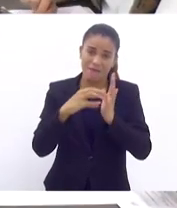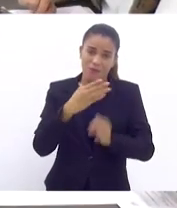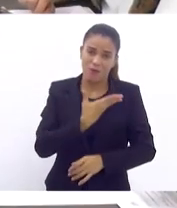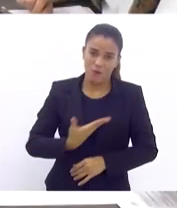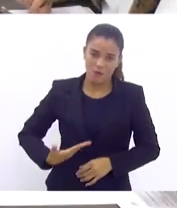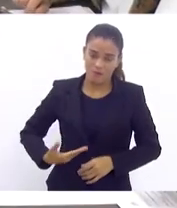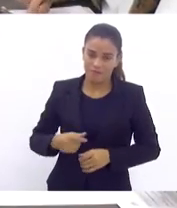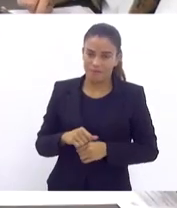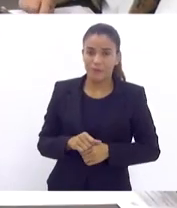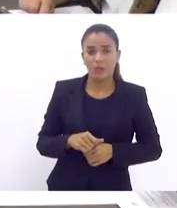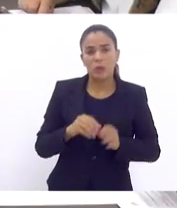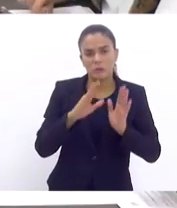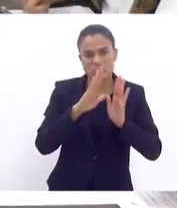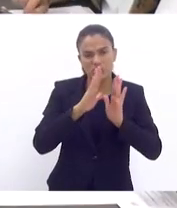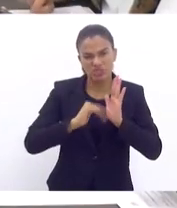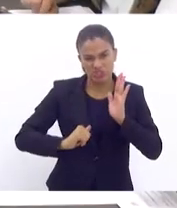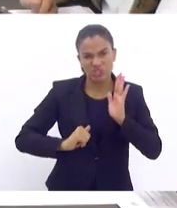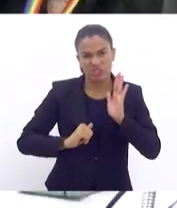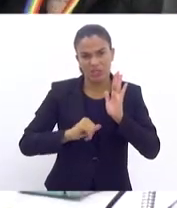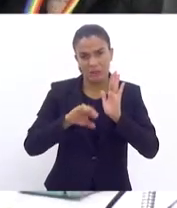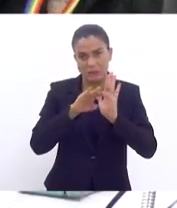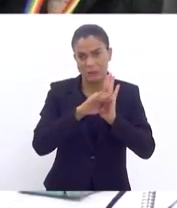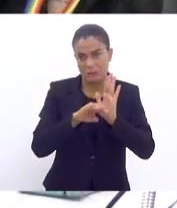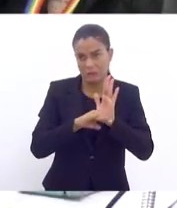retirasse de pauta